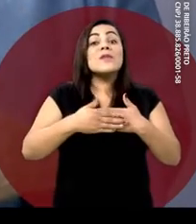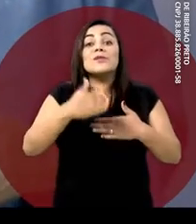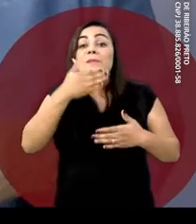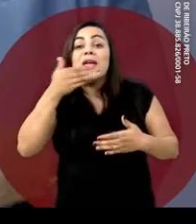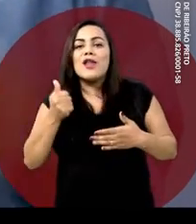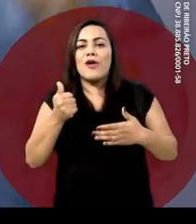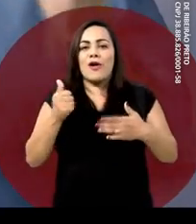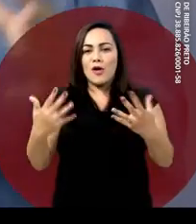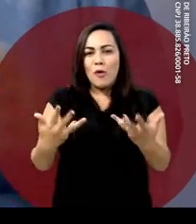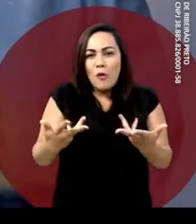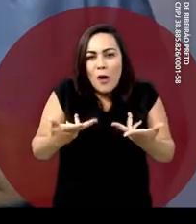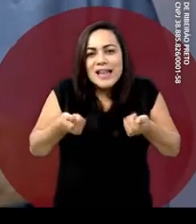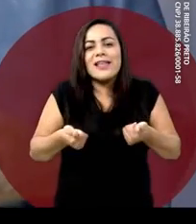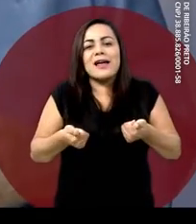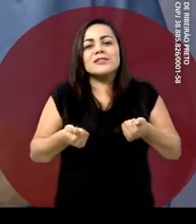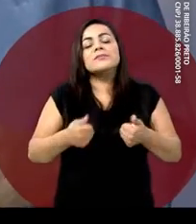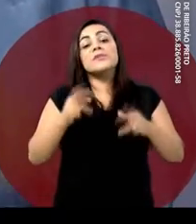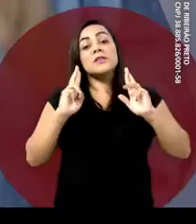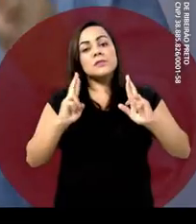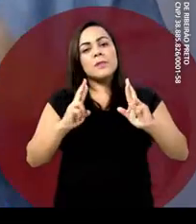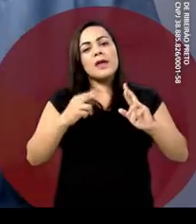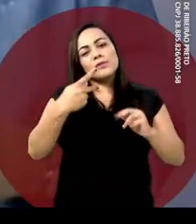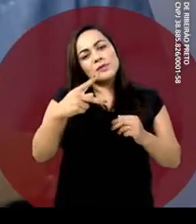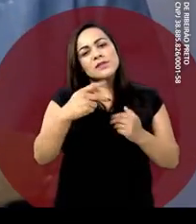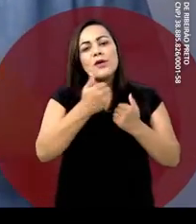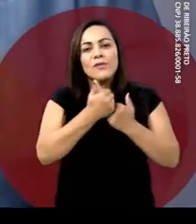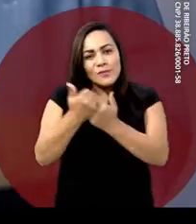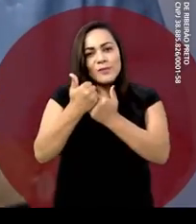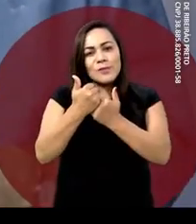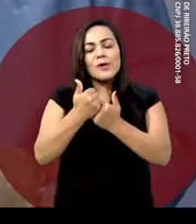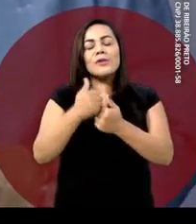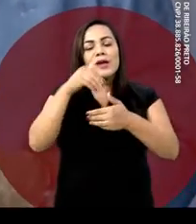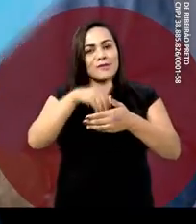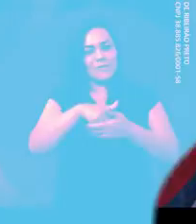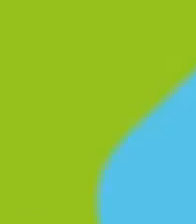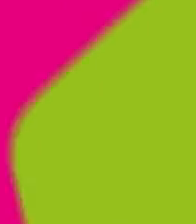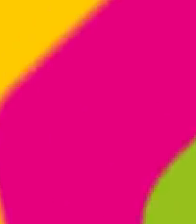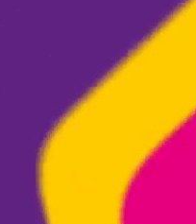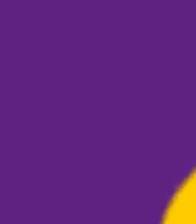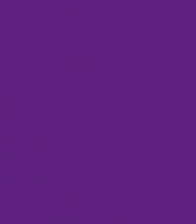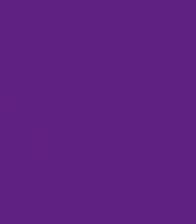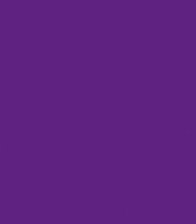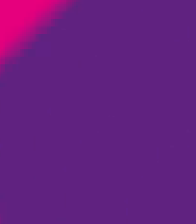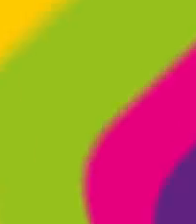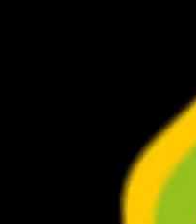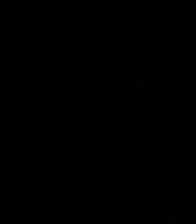universalizar esse serviço, para uma Ribeirão Preto mais saudável, conto com você, conto com seu voto.